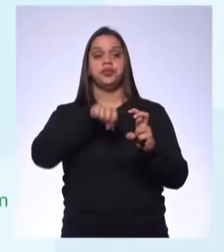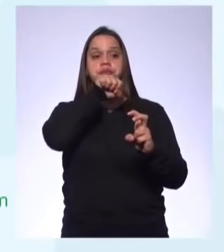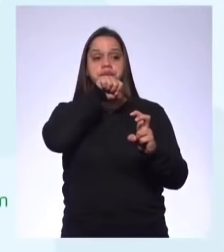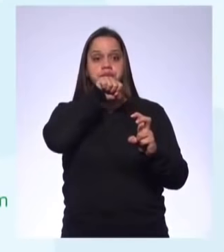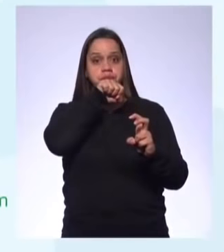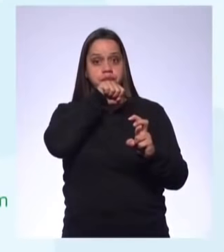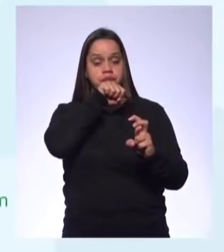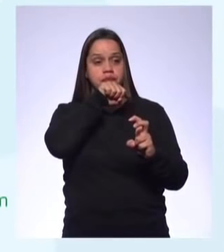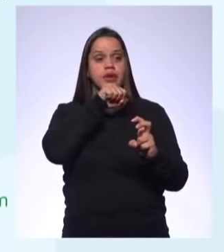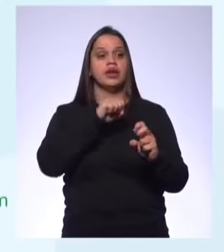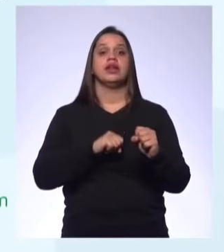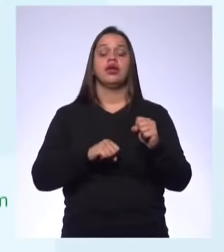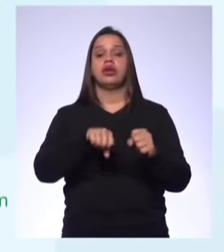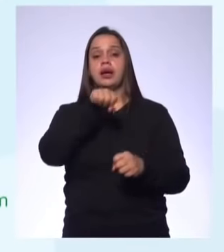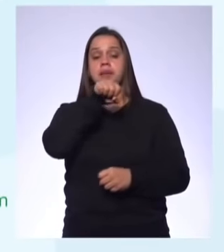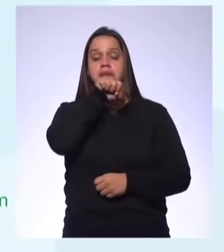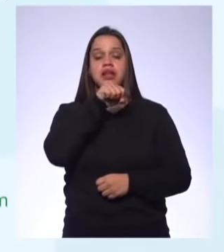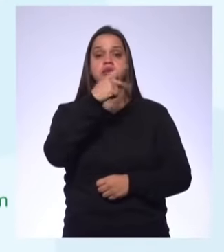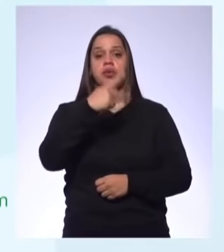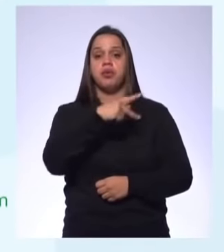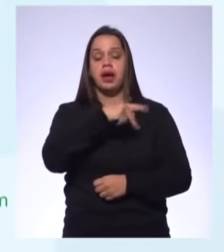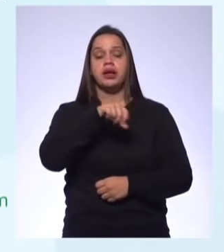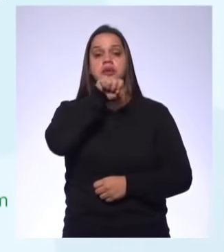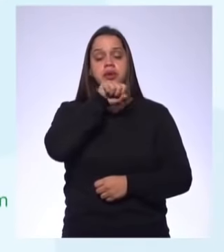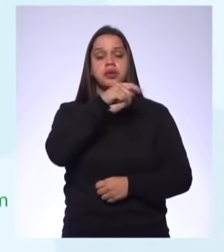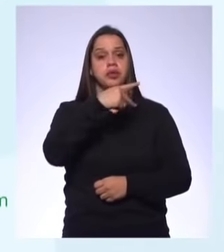Então temos bispo, padre,